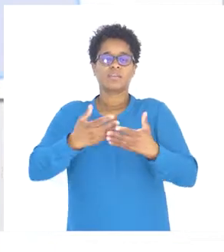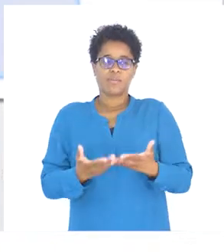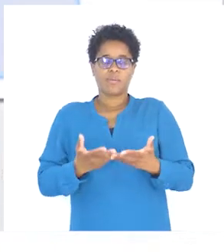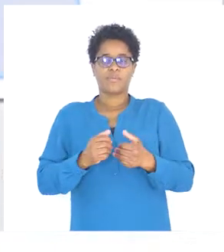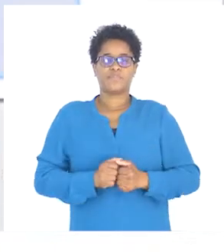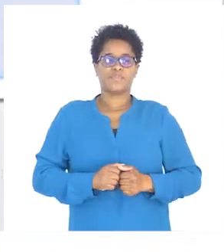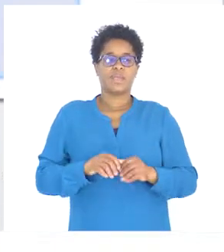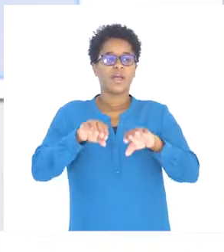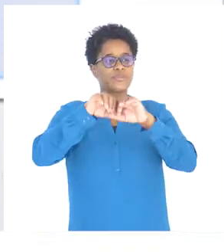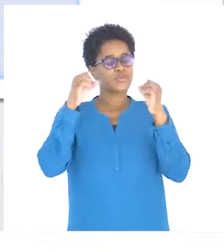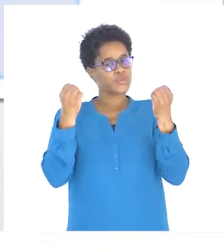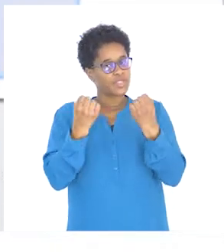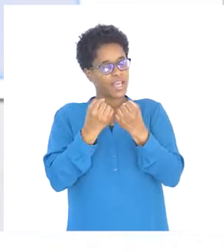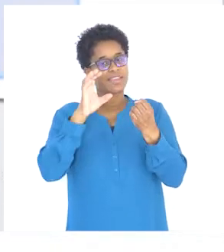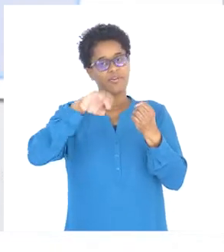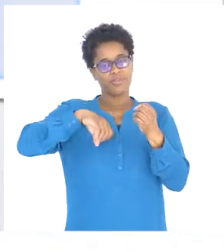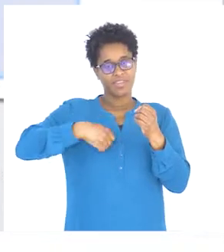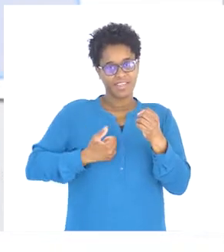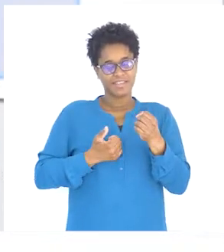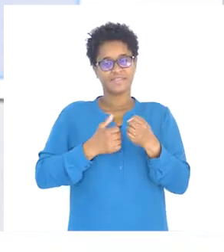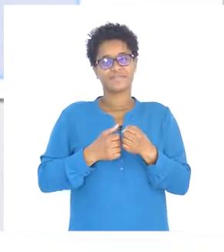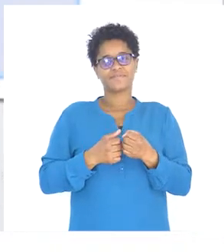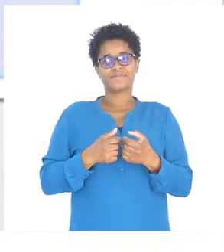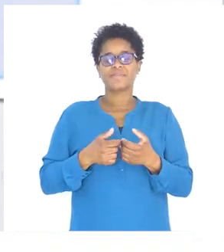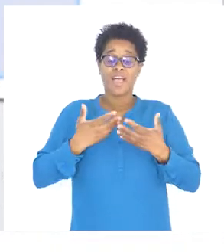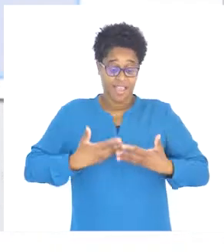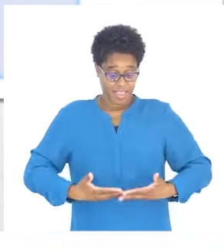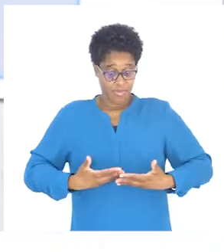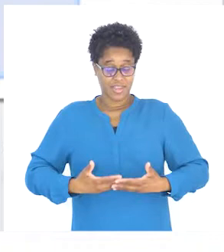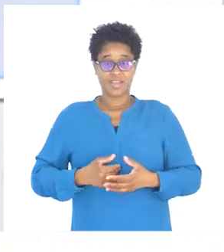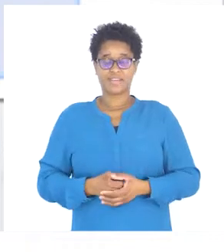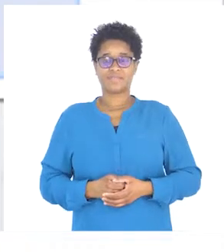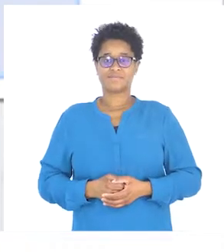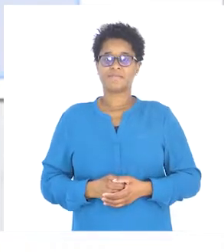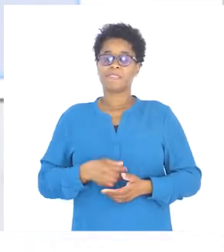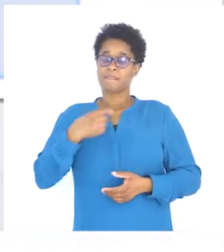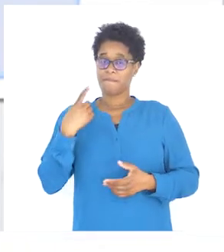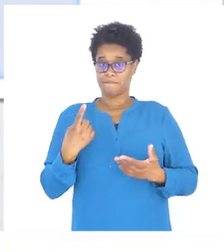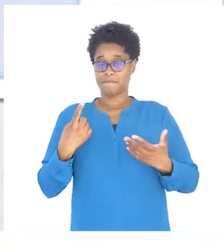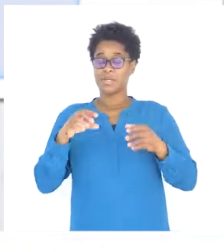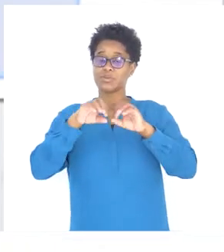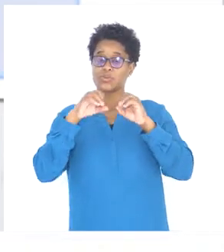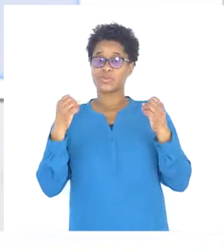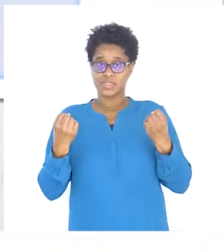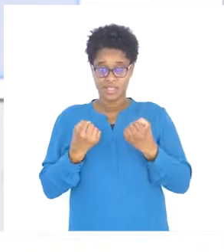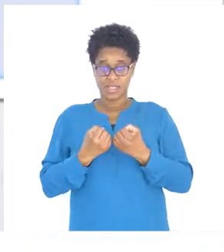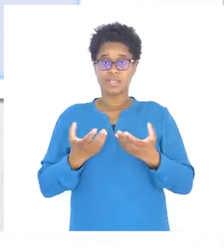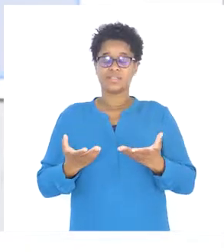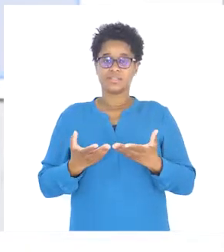Portanto, a sociedade cabo-verdiana, na atualidade, é uma